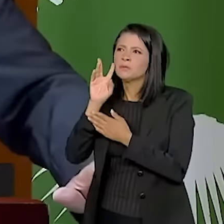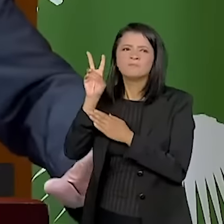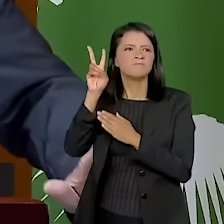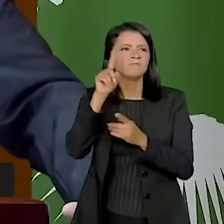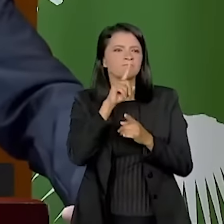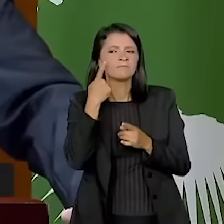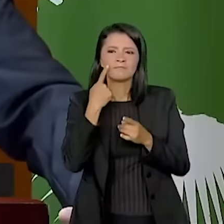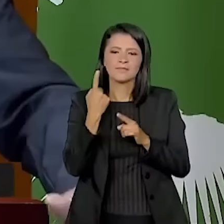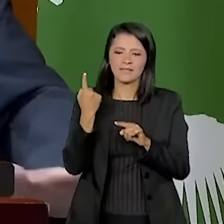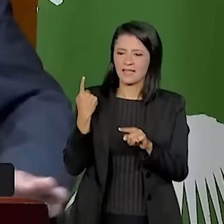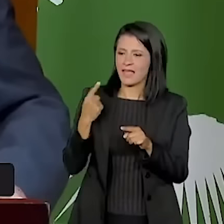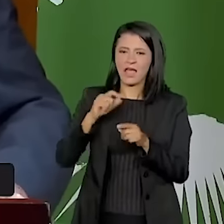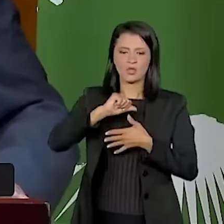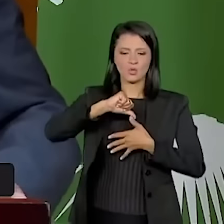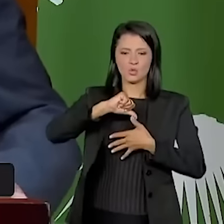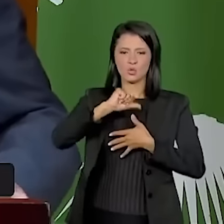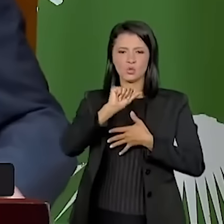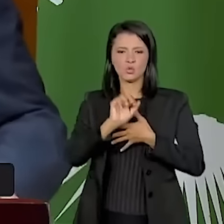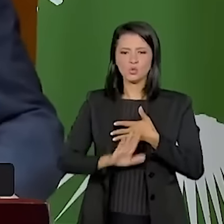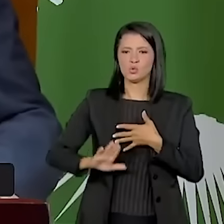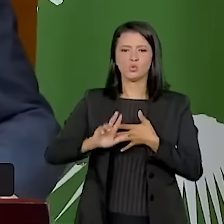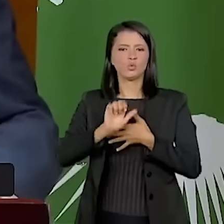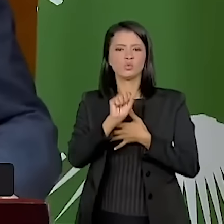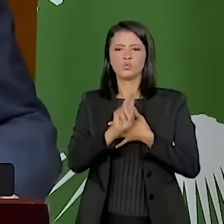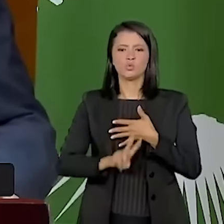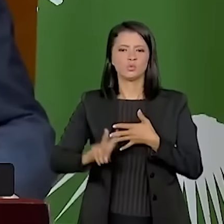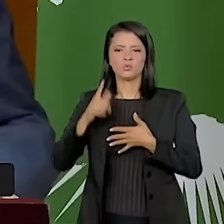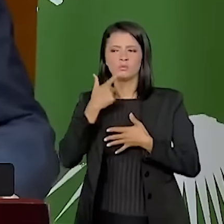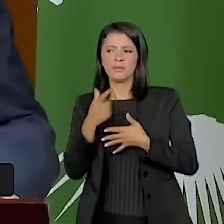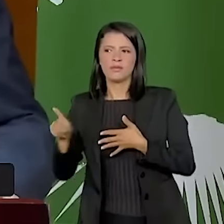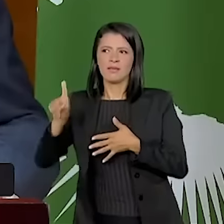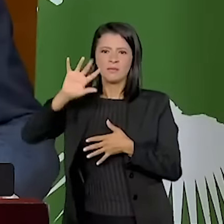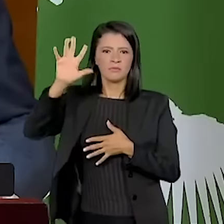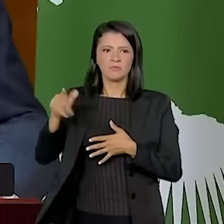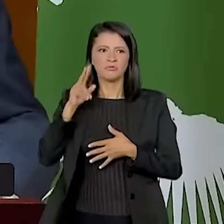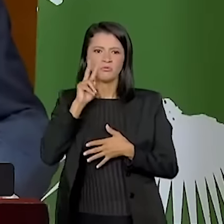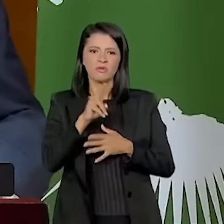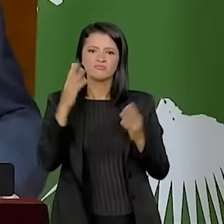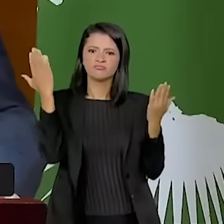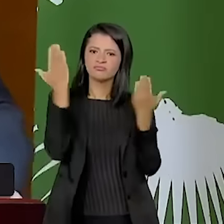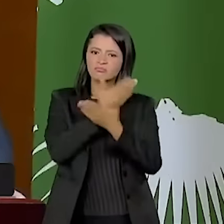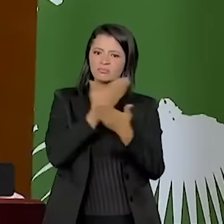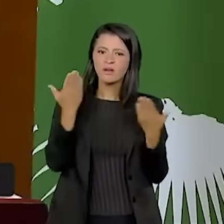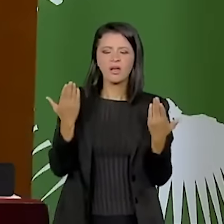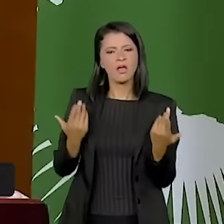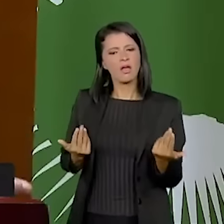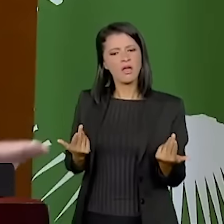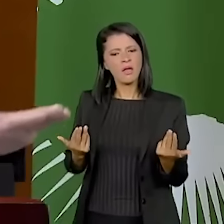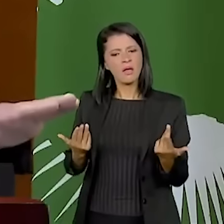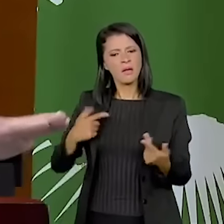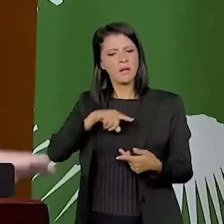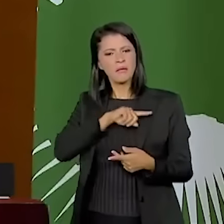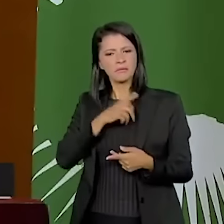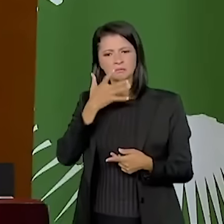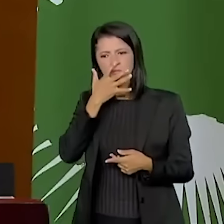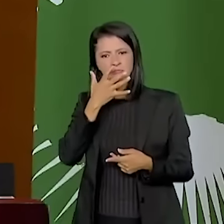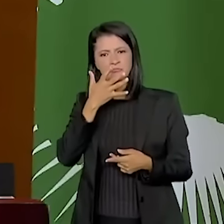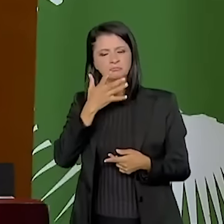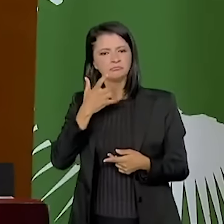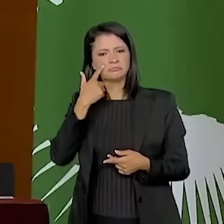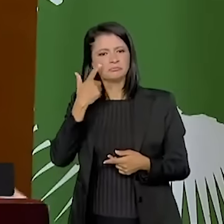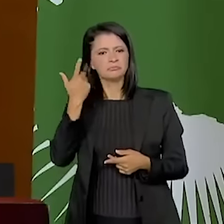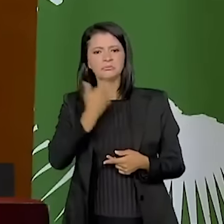nem atrás de nós, na América do Sul, nem na nossa frente, o continente africano. era como se pobres não nos